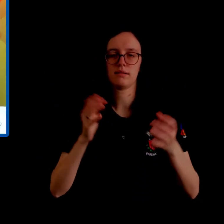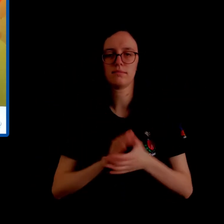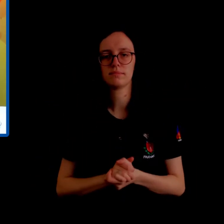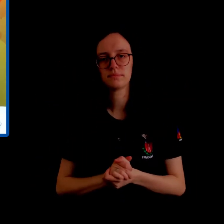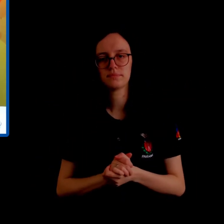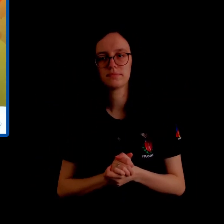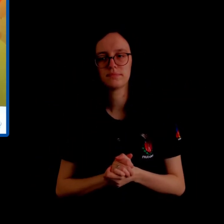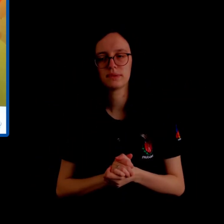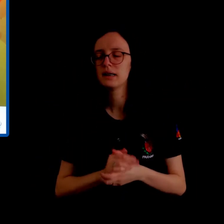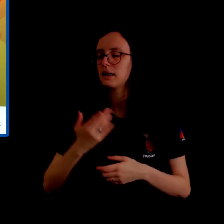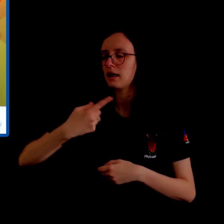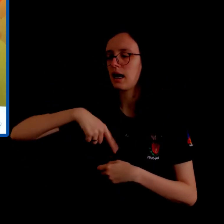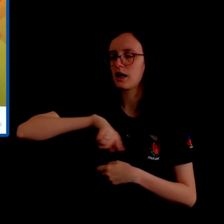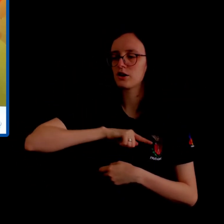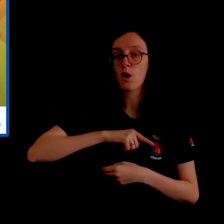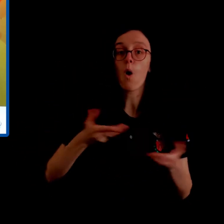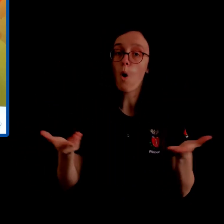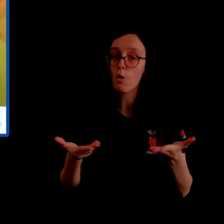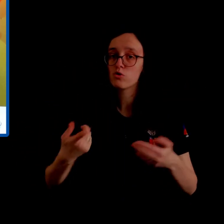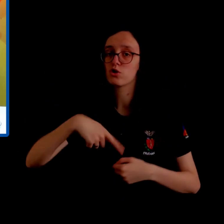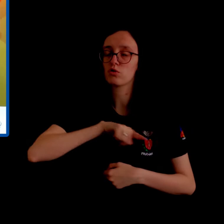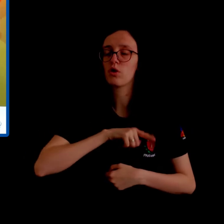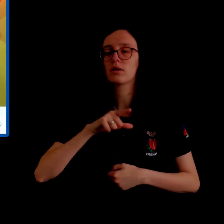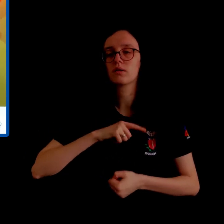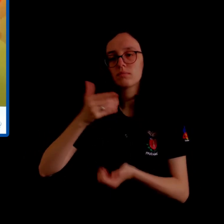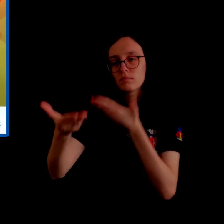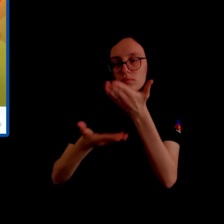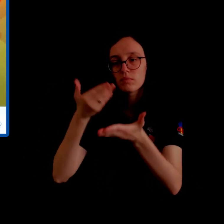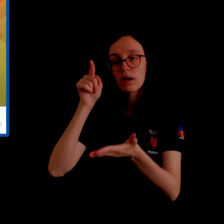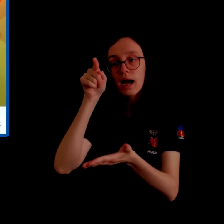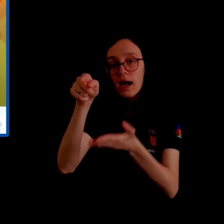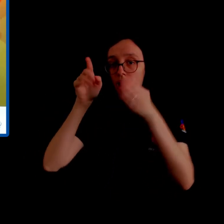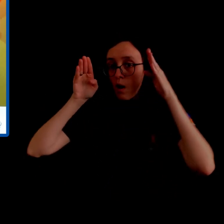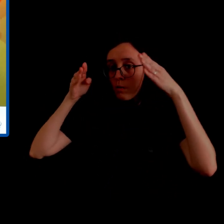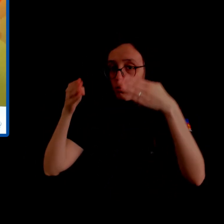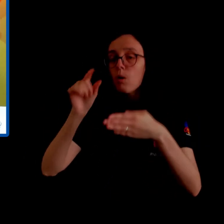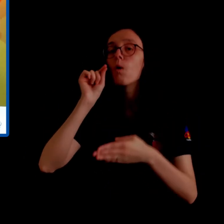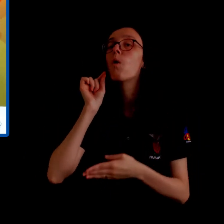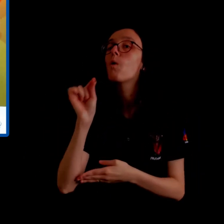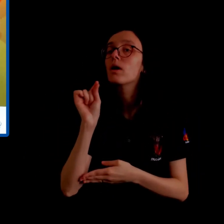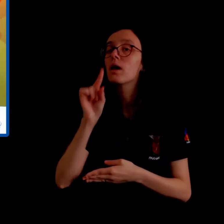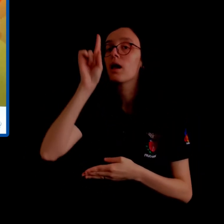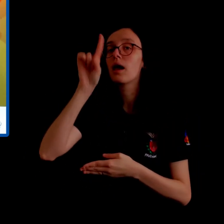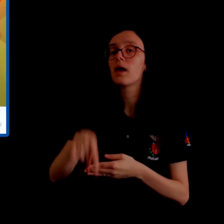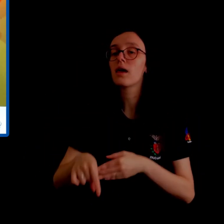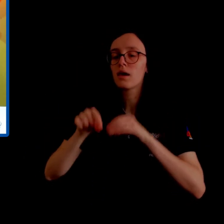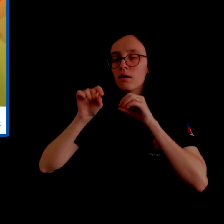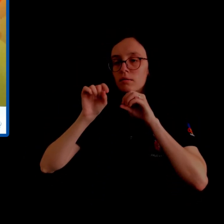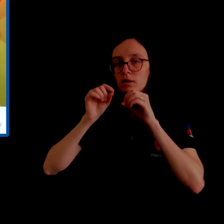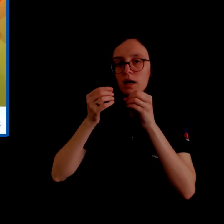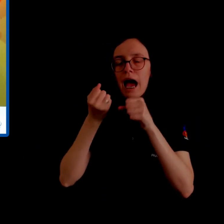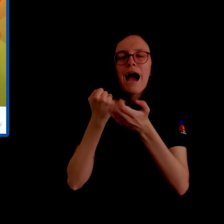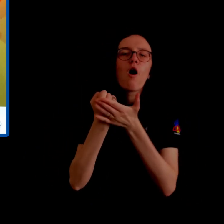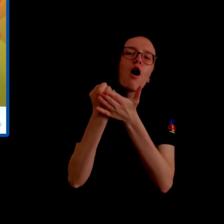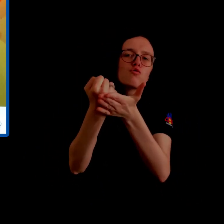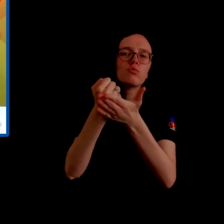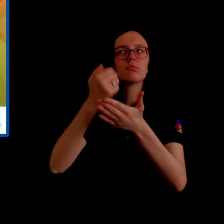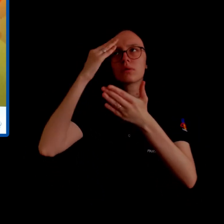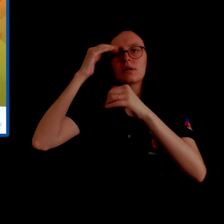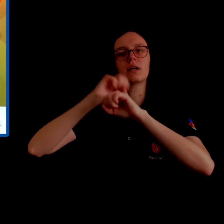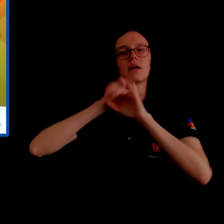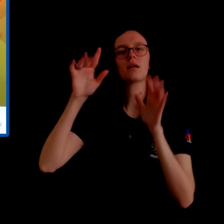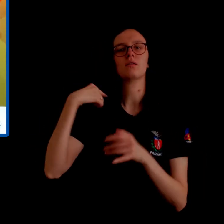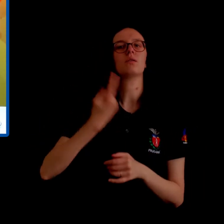assim, hoje a gente está atendendo essa frente, que é essa frente de alinhar com vocês. Para que a gente consiga fazer